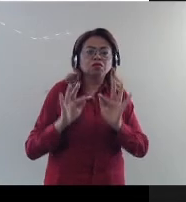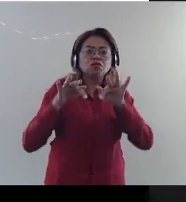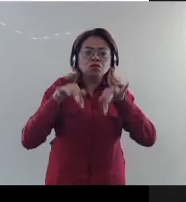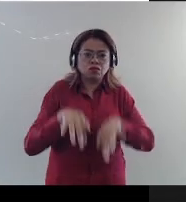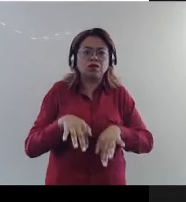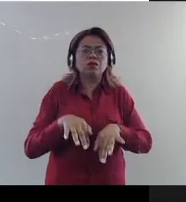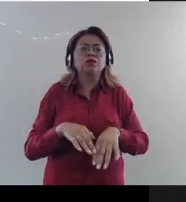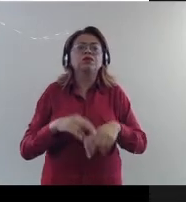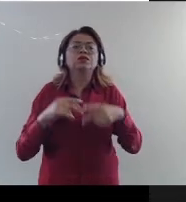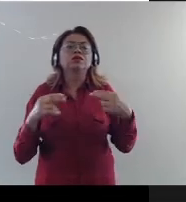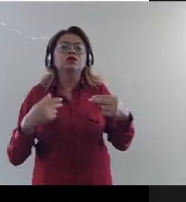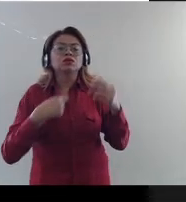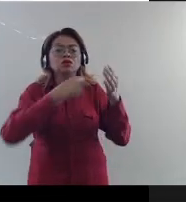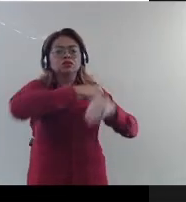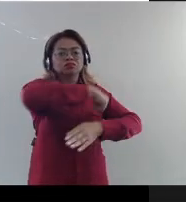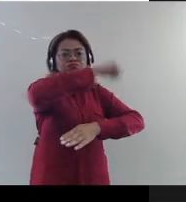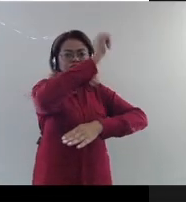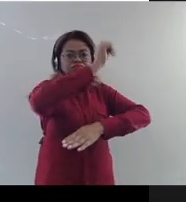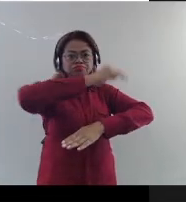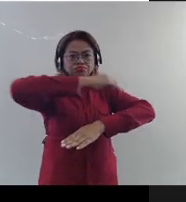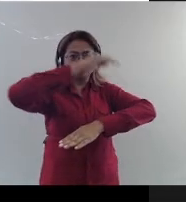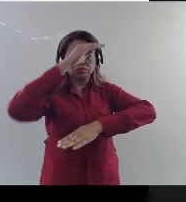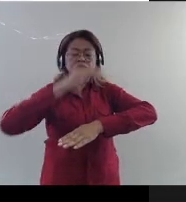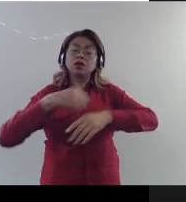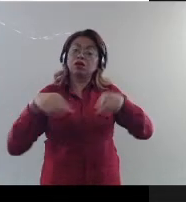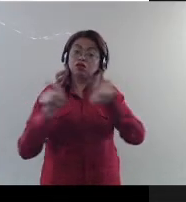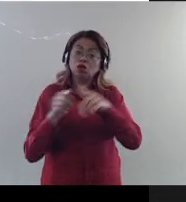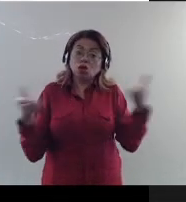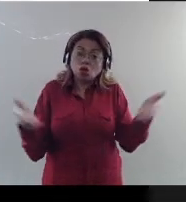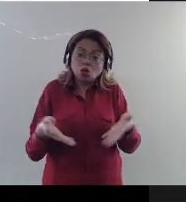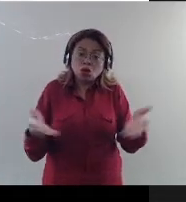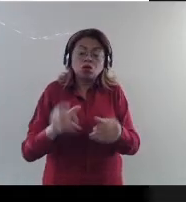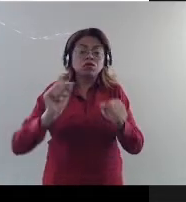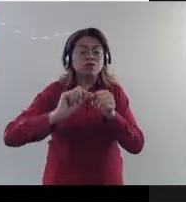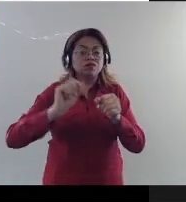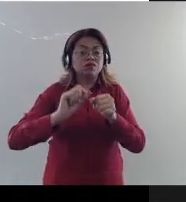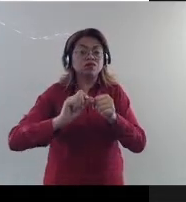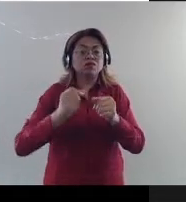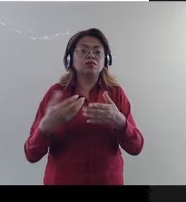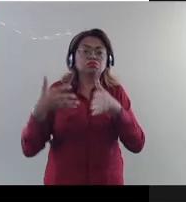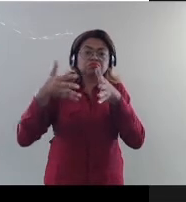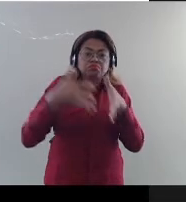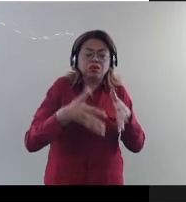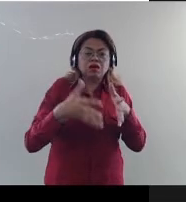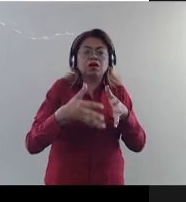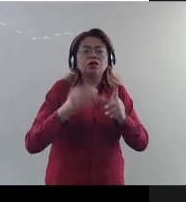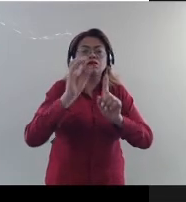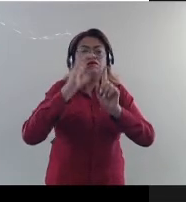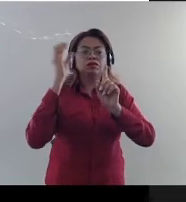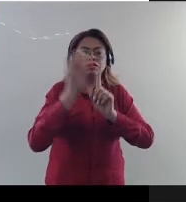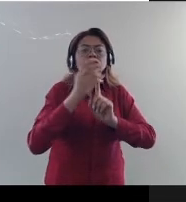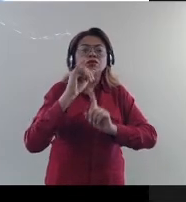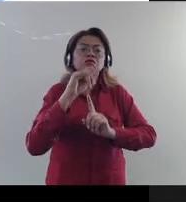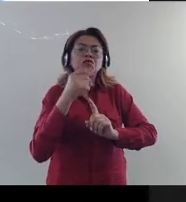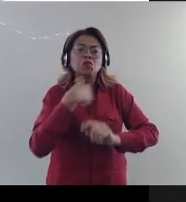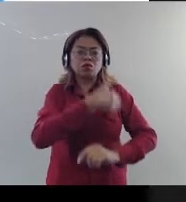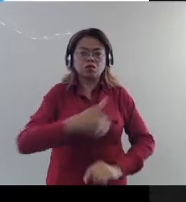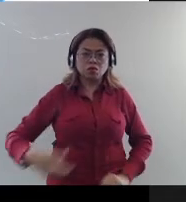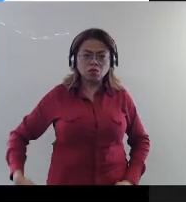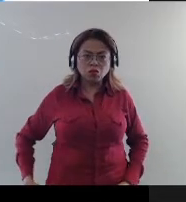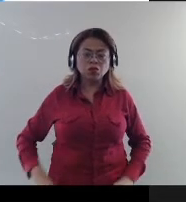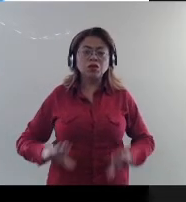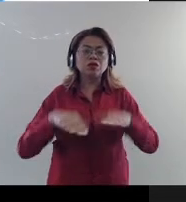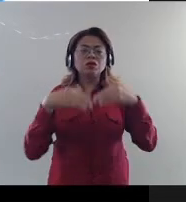esses aqui são gráficos que hoje em dia fazem parte de algumas das ações civis públicas, né, relacionadas à corrupção no Rio de Janeiro. Então, você vê, você